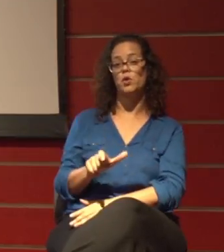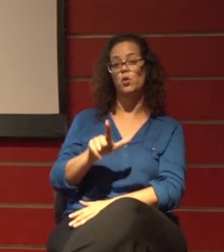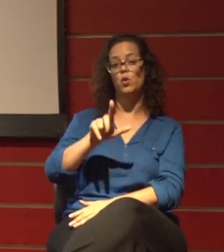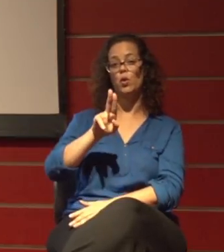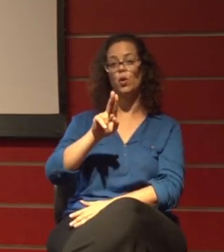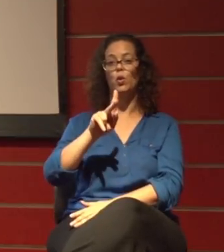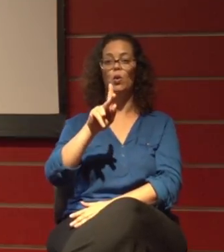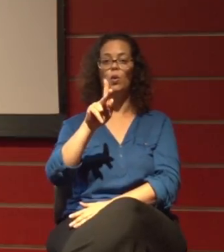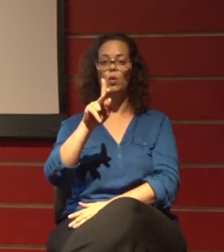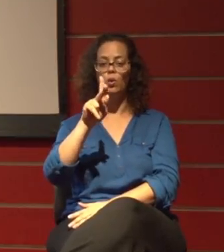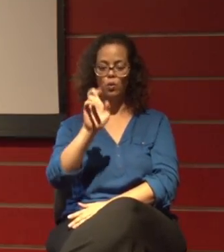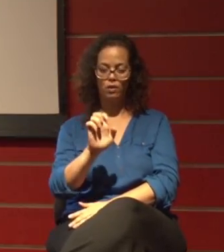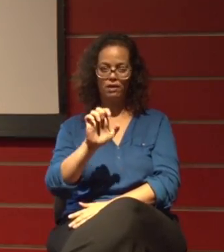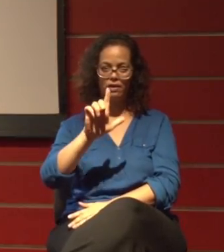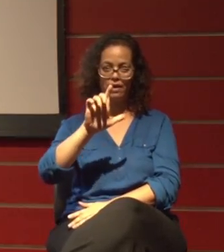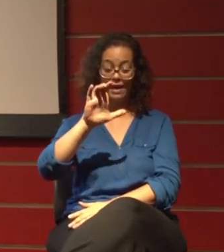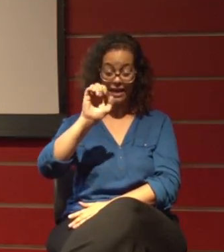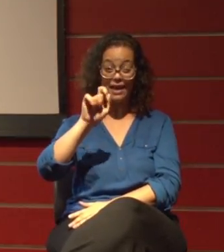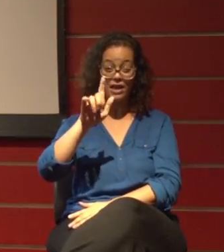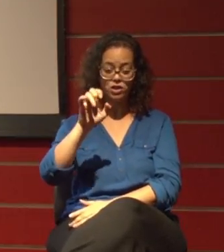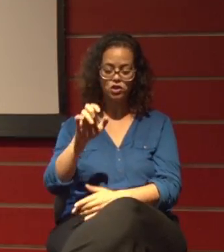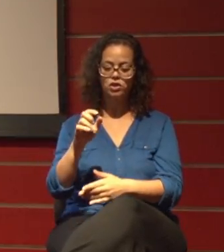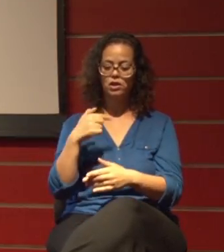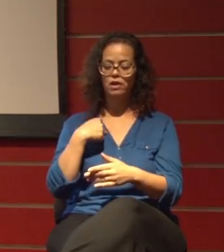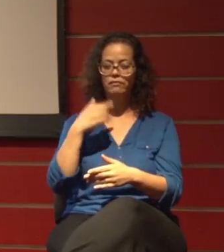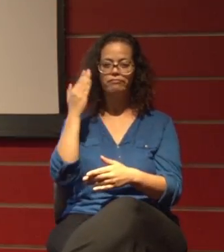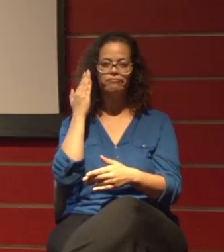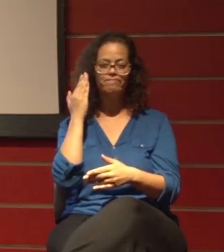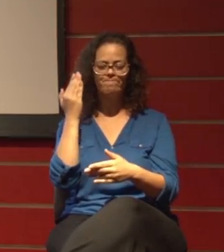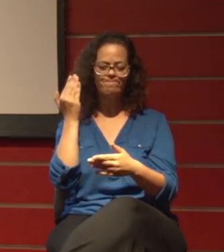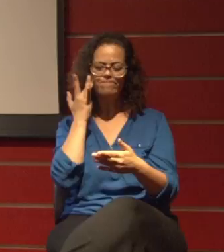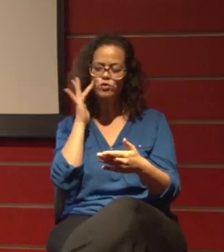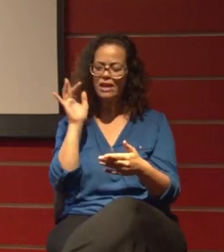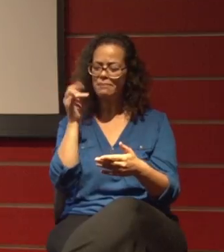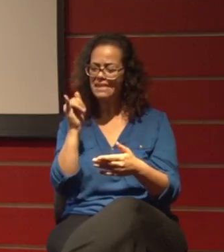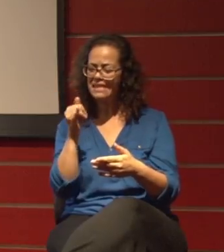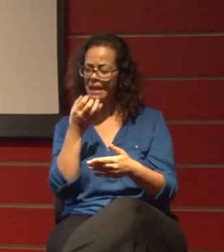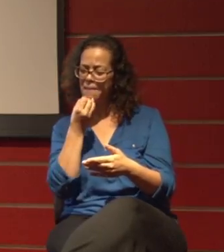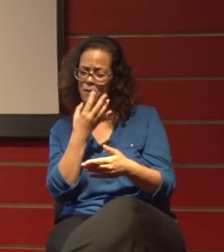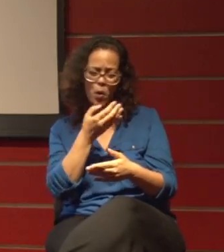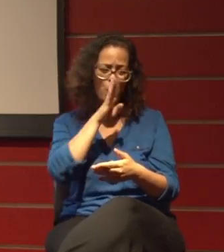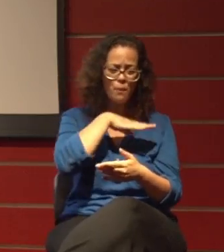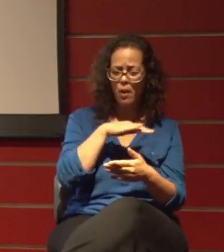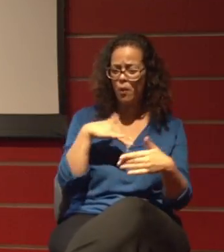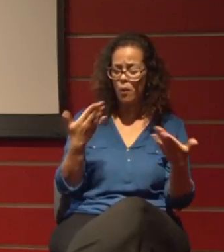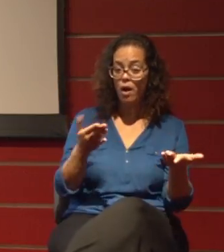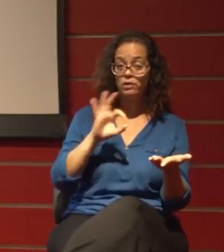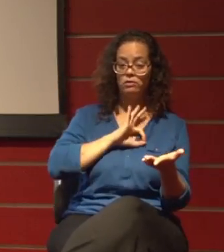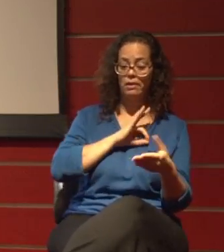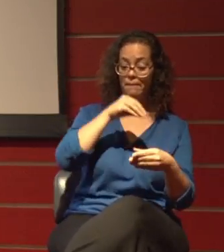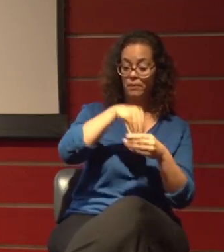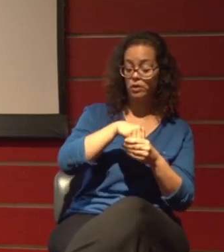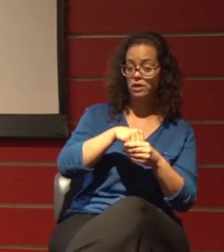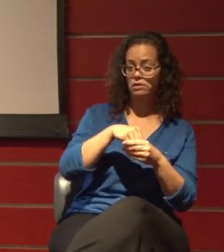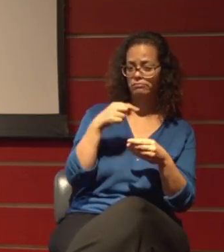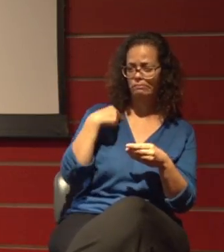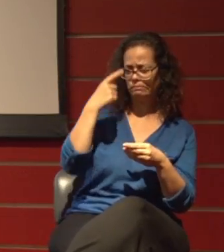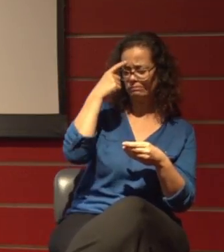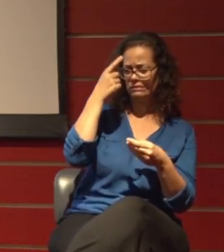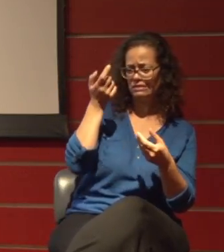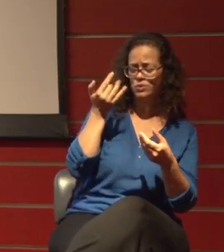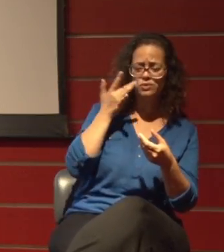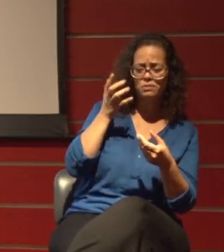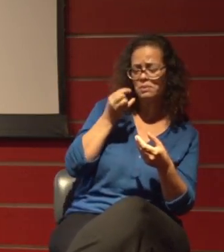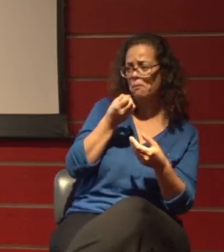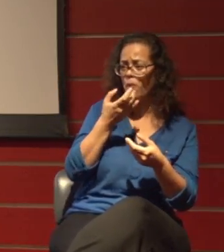e tem personagens negras lá dentro da polícia tentando defender tentando acusar tipo e também fora né tem personagens negros e